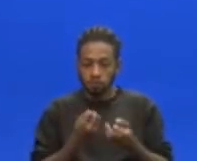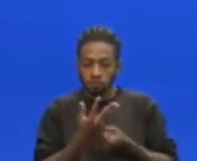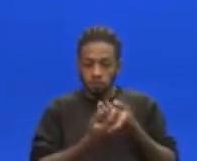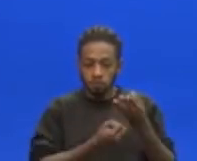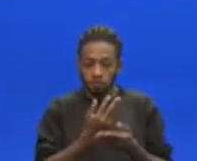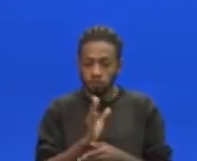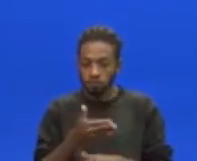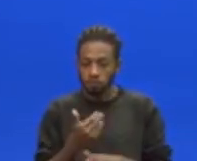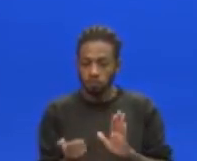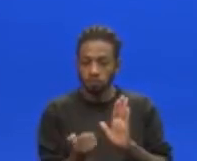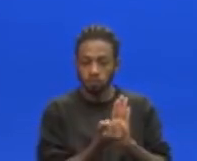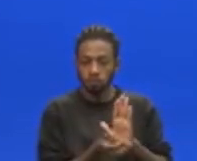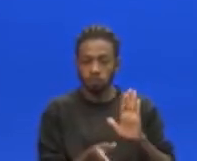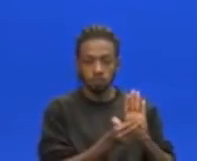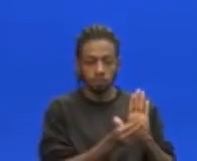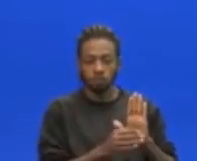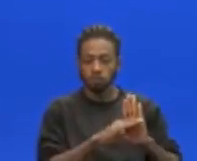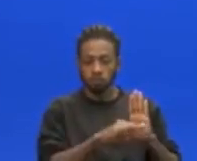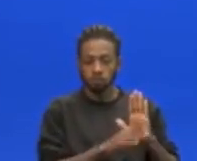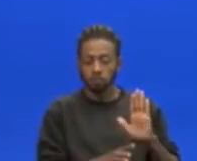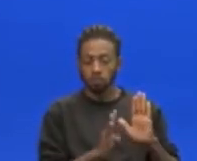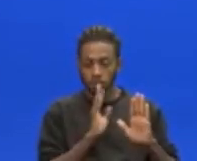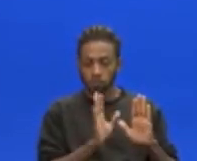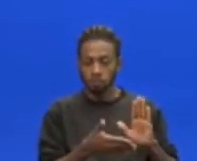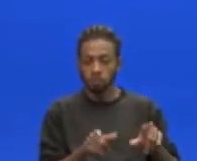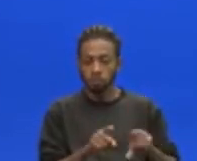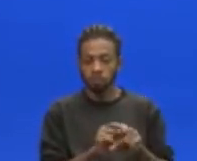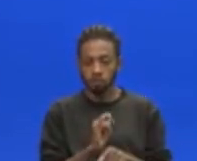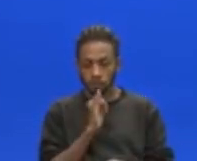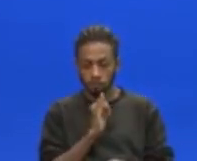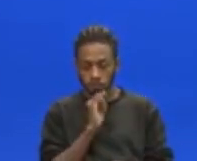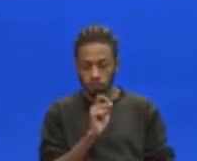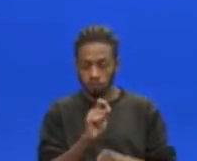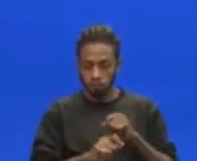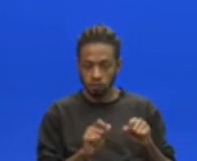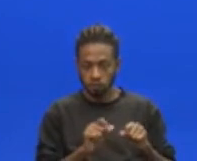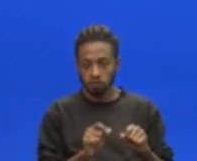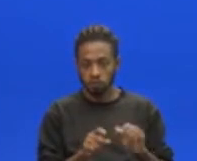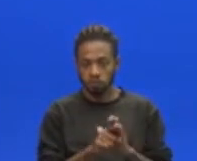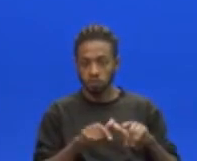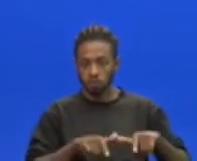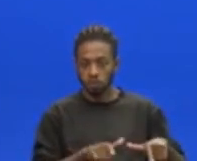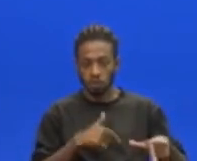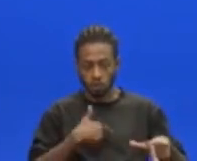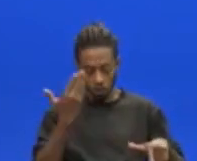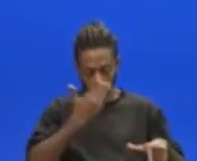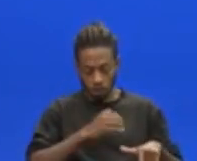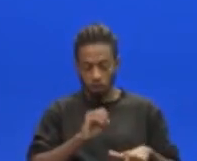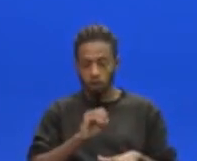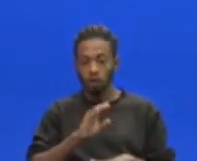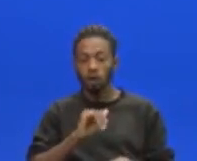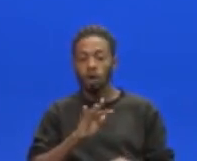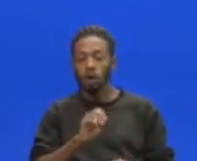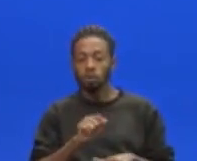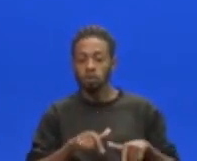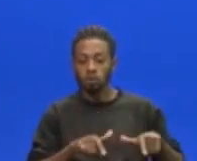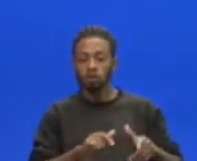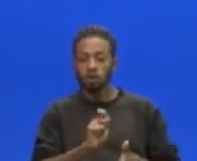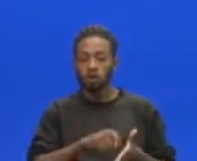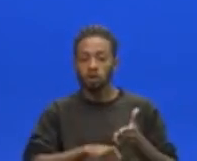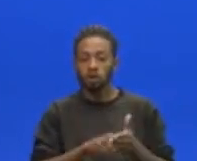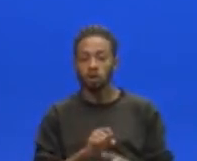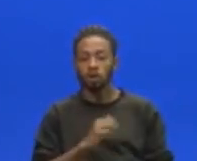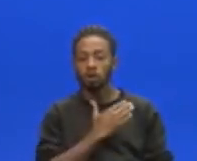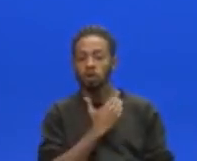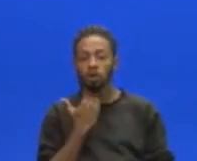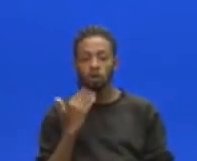já registradas, já conhecidas, como, por exemplo, a partir de certidões de óbito. Um outro